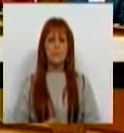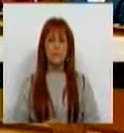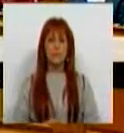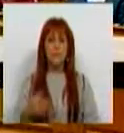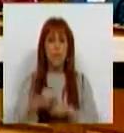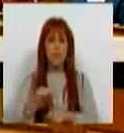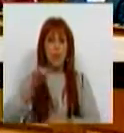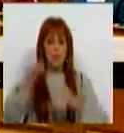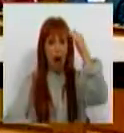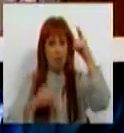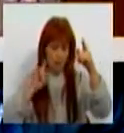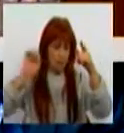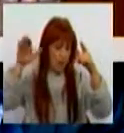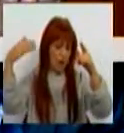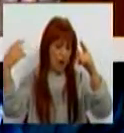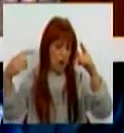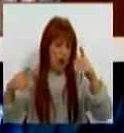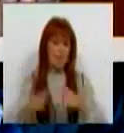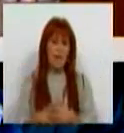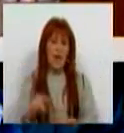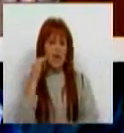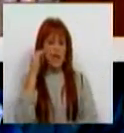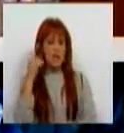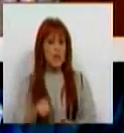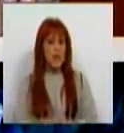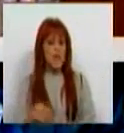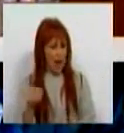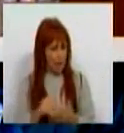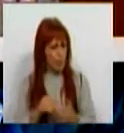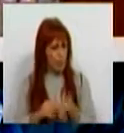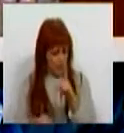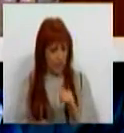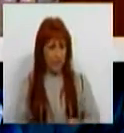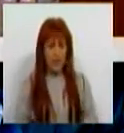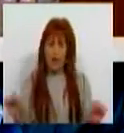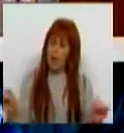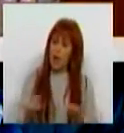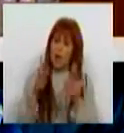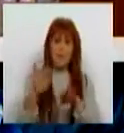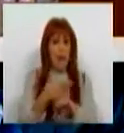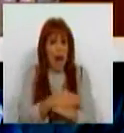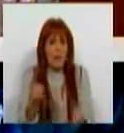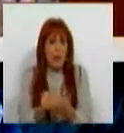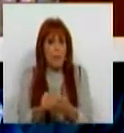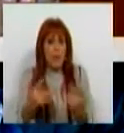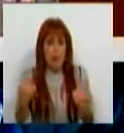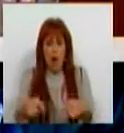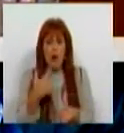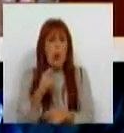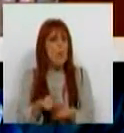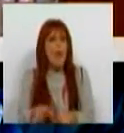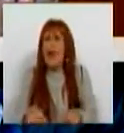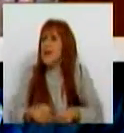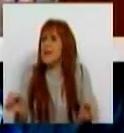O combate à desigualdade é prioritário e, em particular, à pobreza. Claro que antes da pobreza nós não